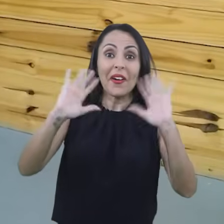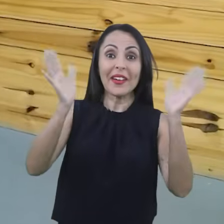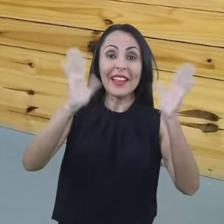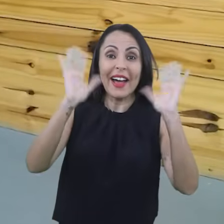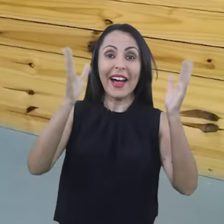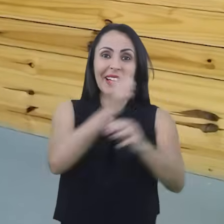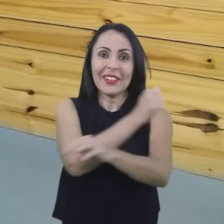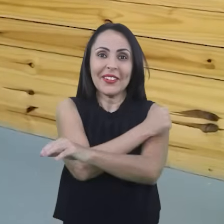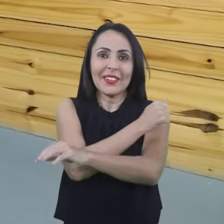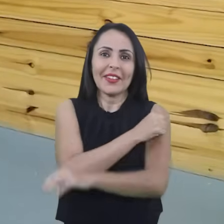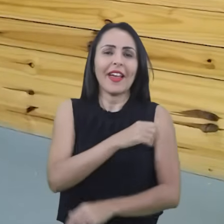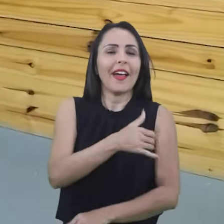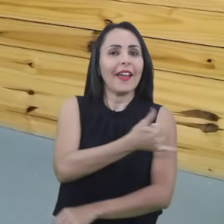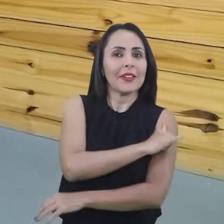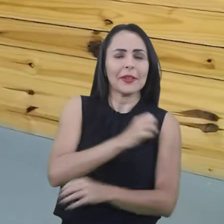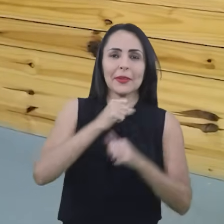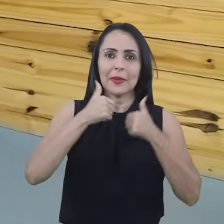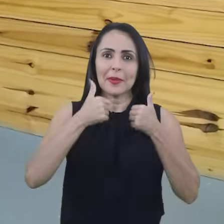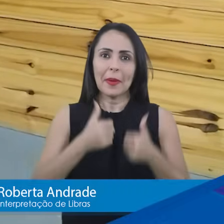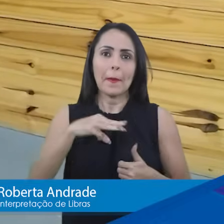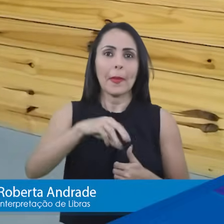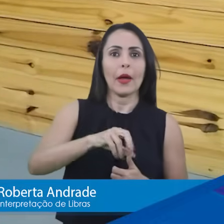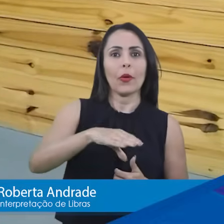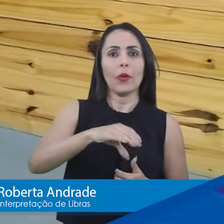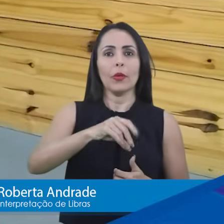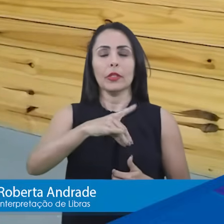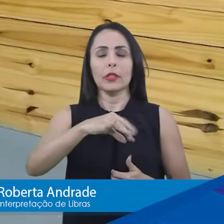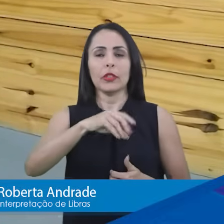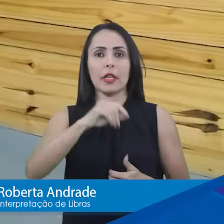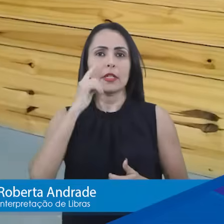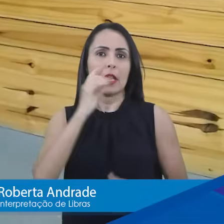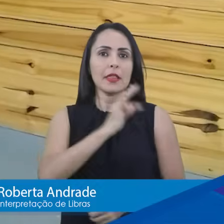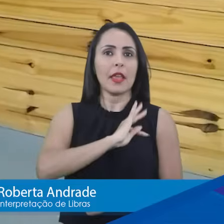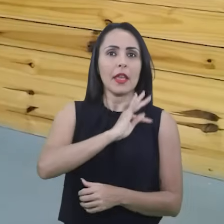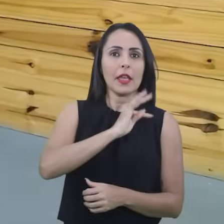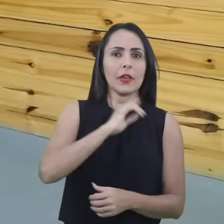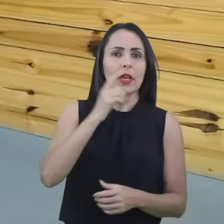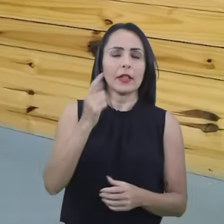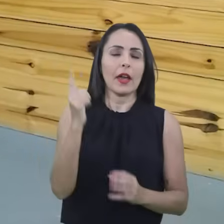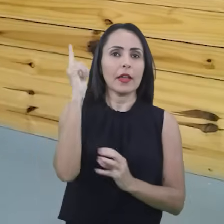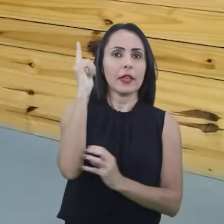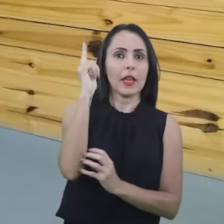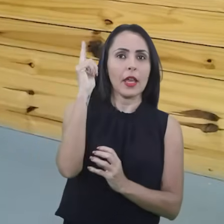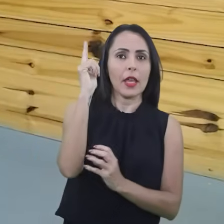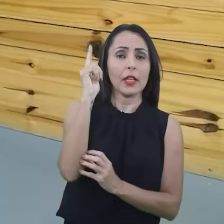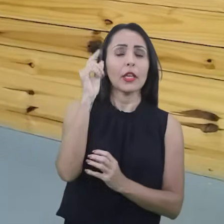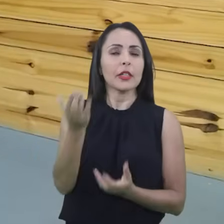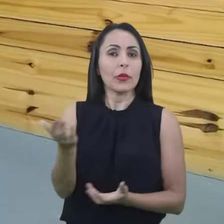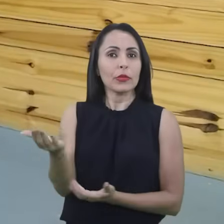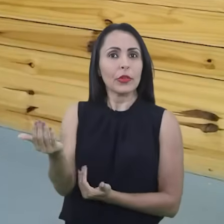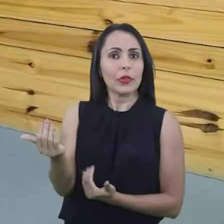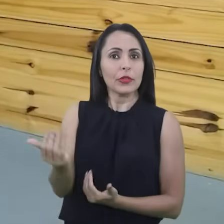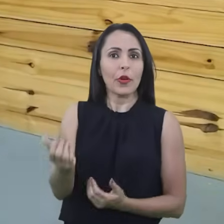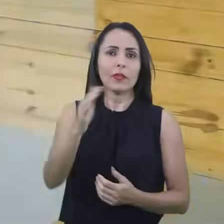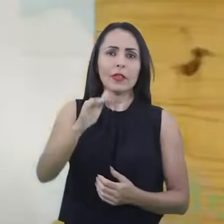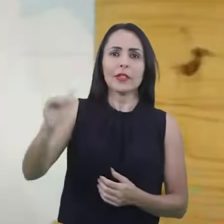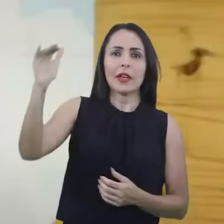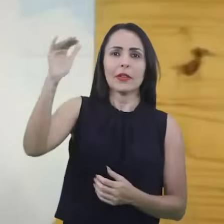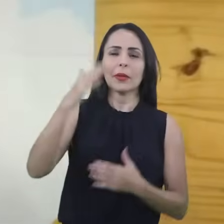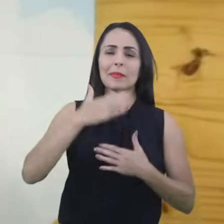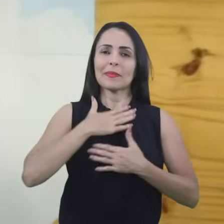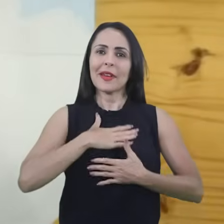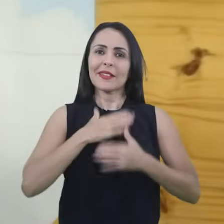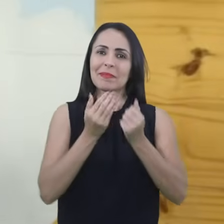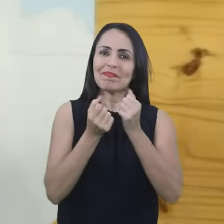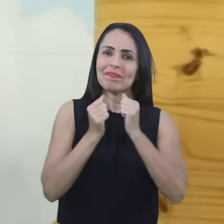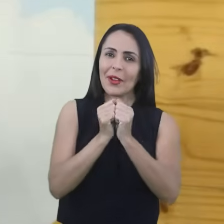Olá, queridos estudantes da EJA, tudo bem? Meu nome é Marcondes Leandro, eu sou técnico da Gerência de Educação Jovens e Adultos. E é um prazer estar aqui